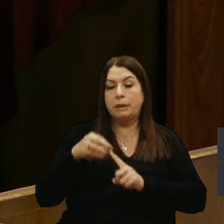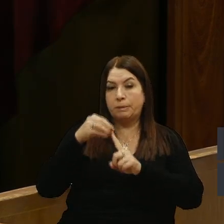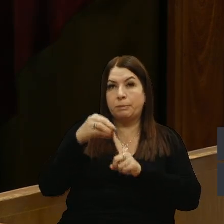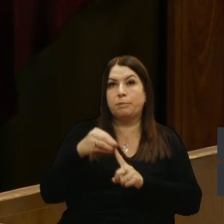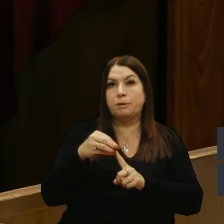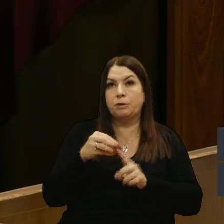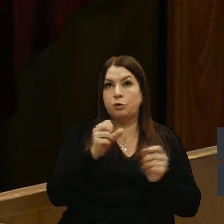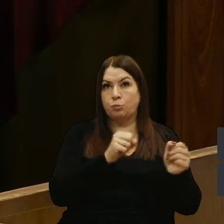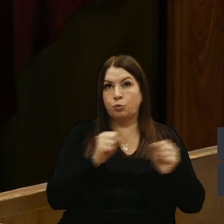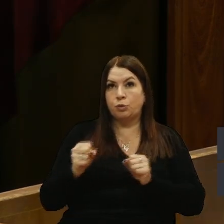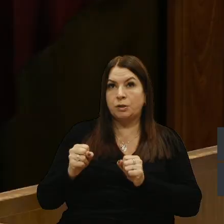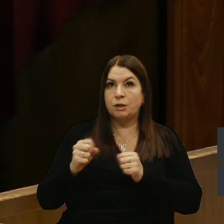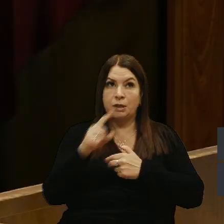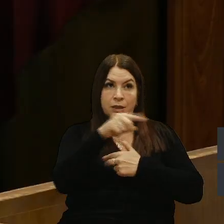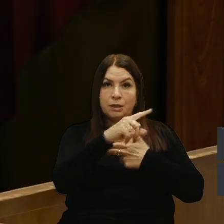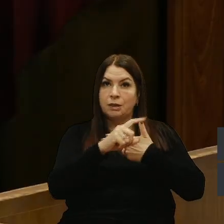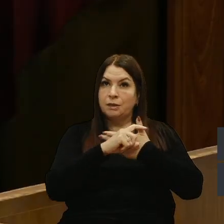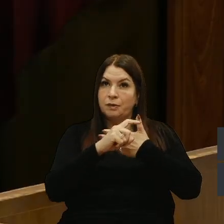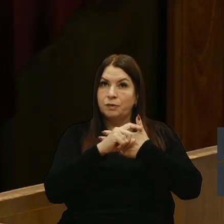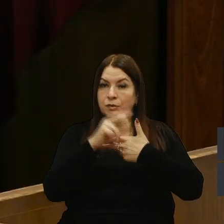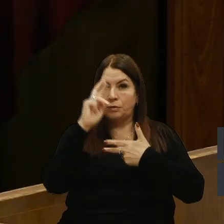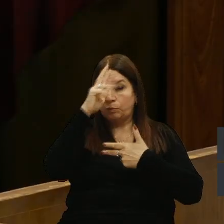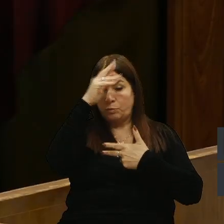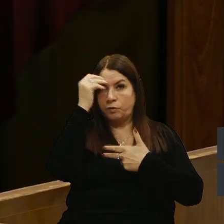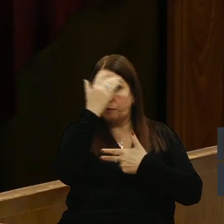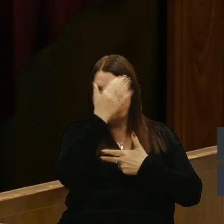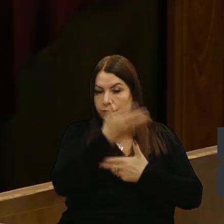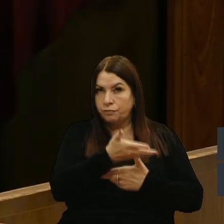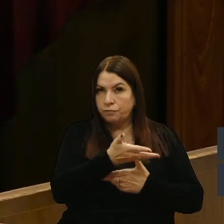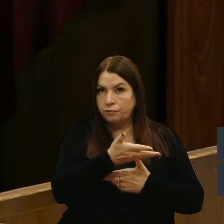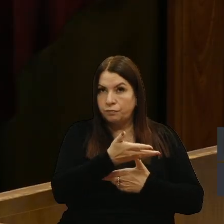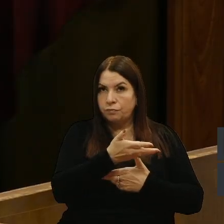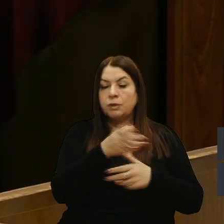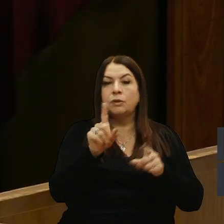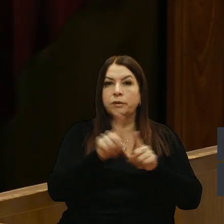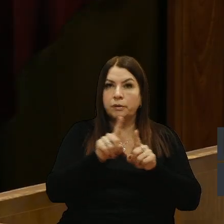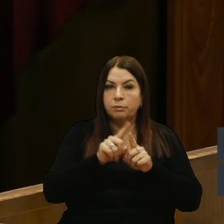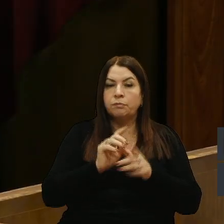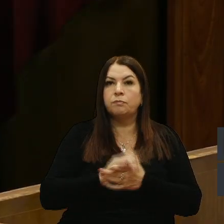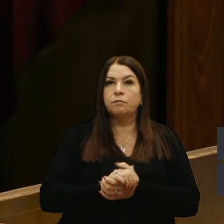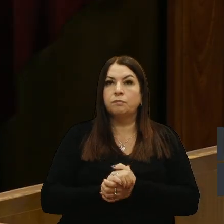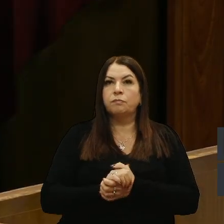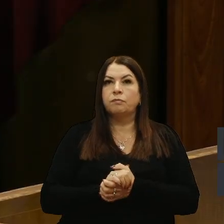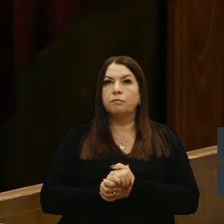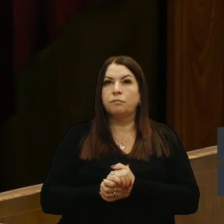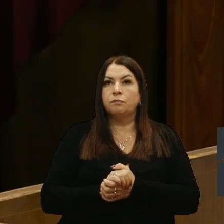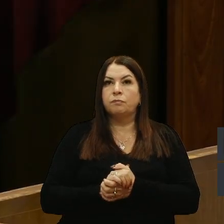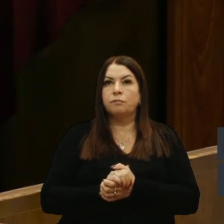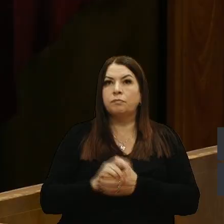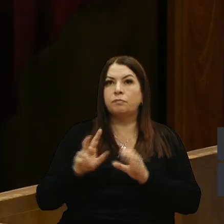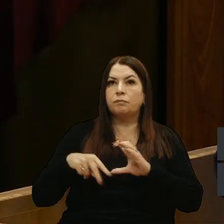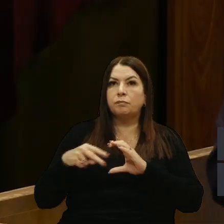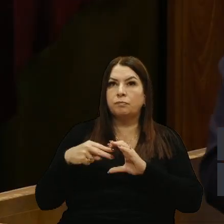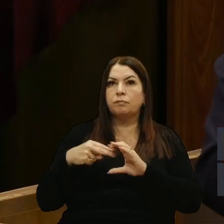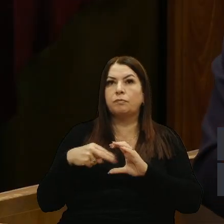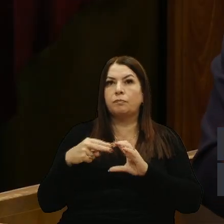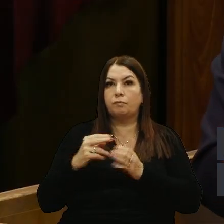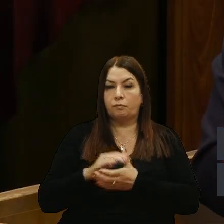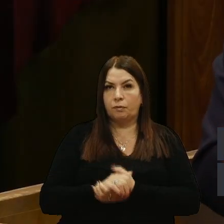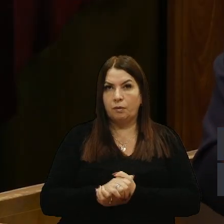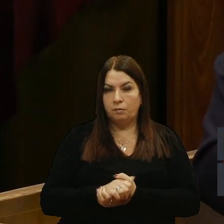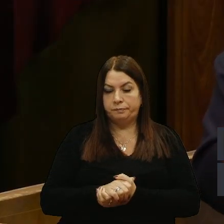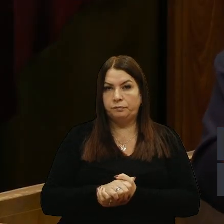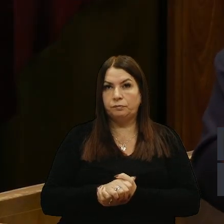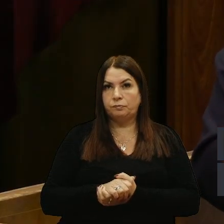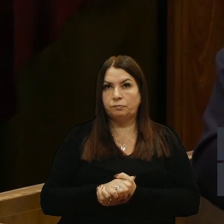principalmente do Poder Executivo, do prefeito e também da Câmara de Vereadores.